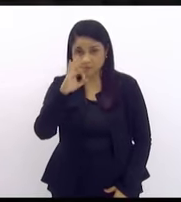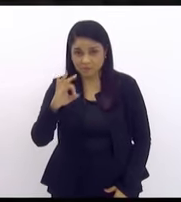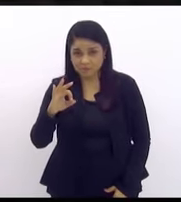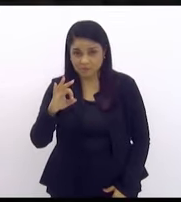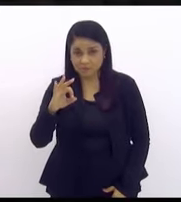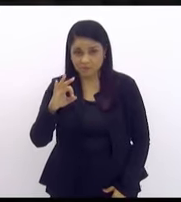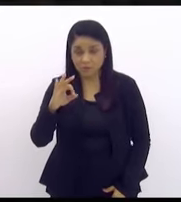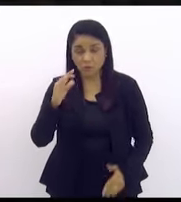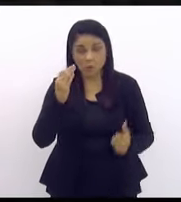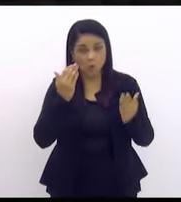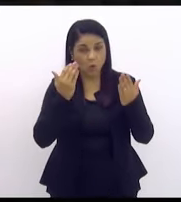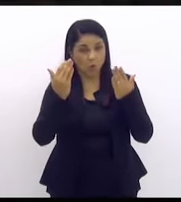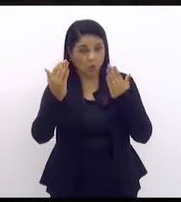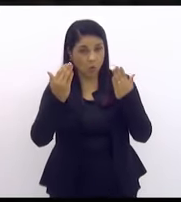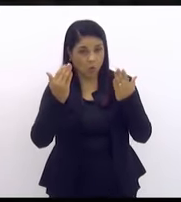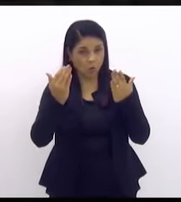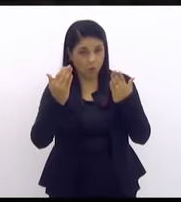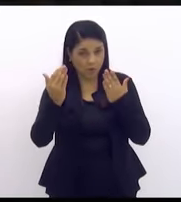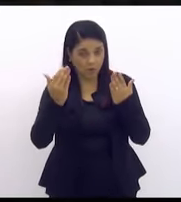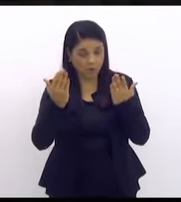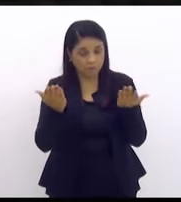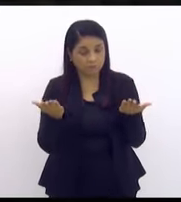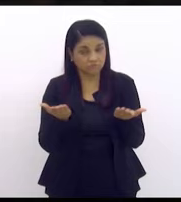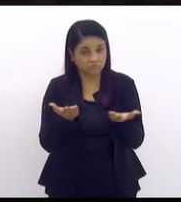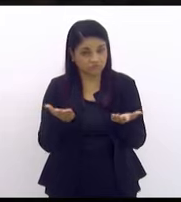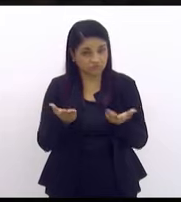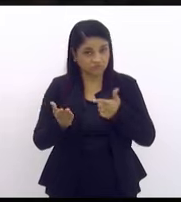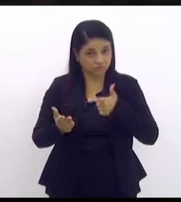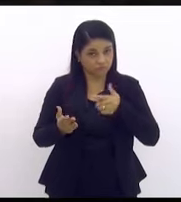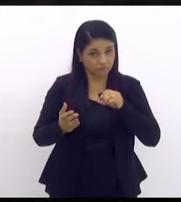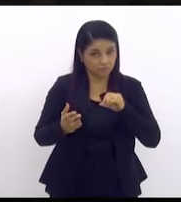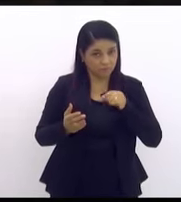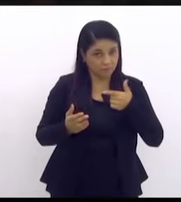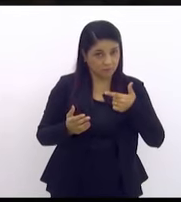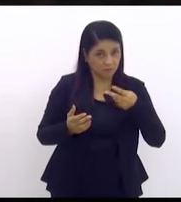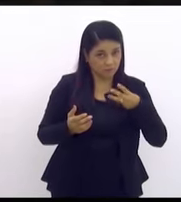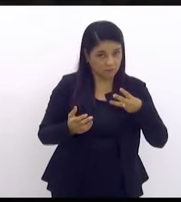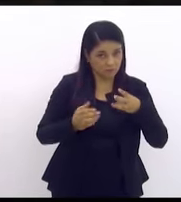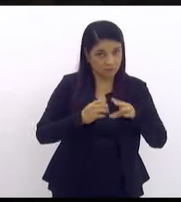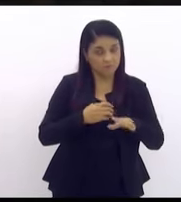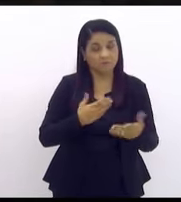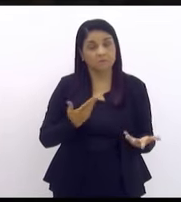comparado ao atual orçamento, que isso significa